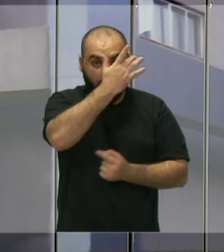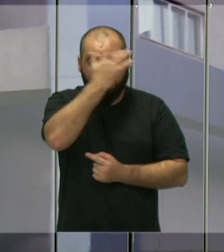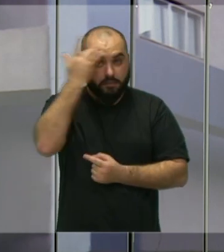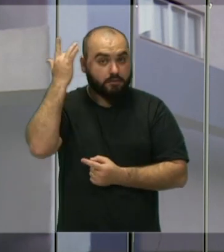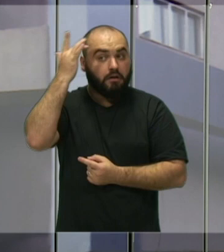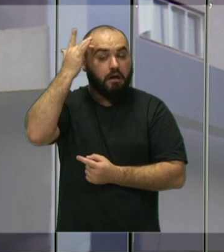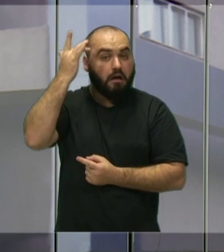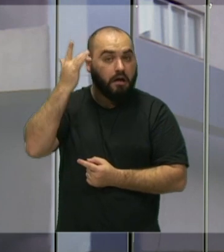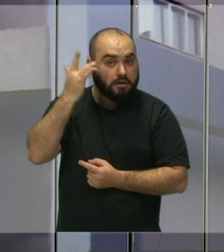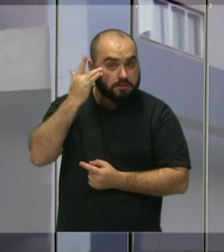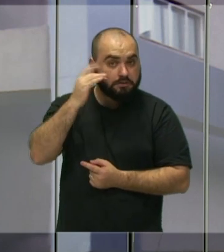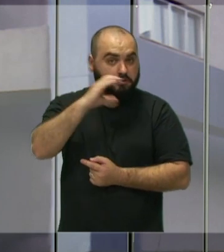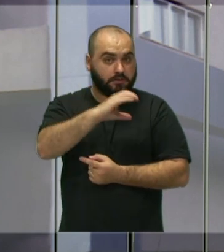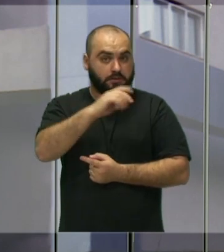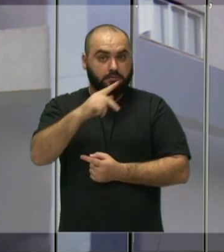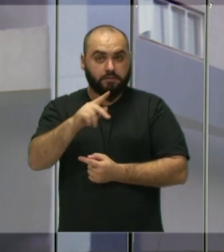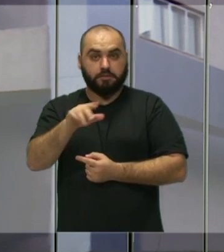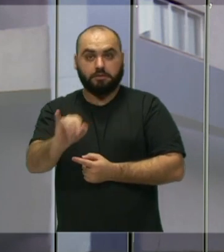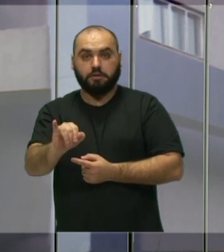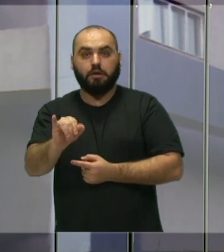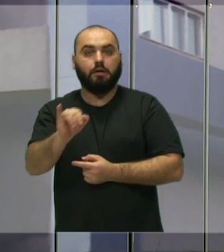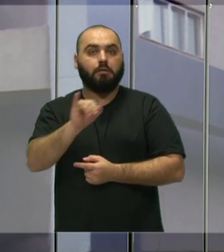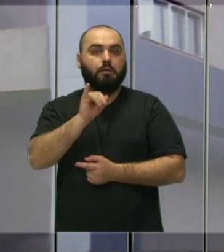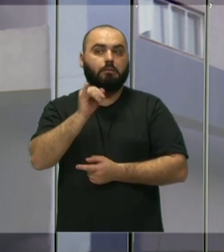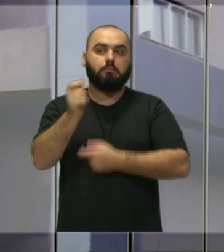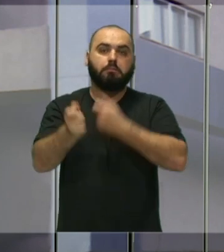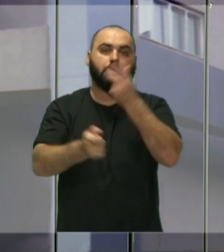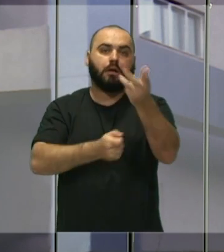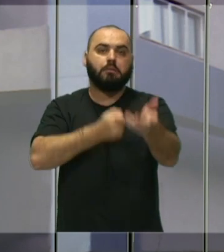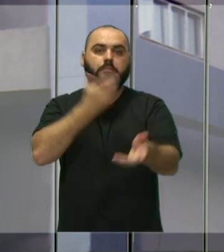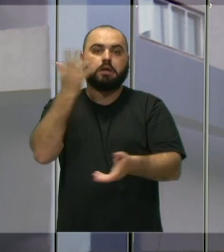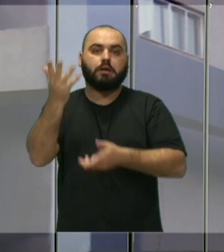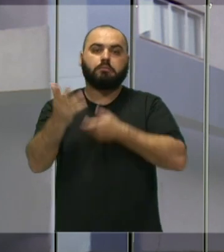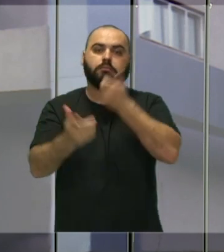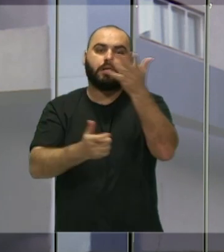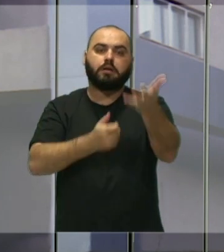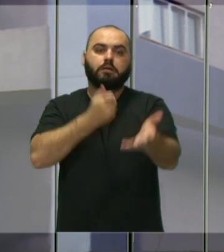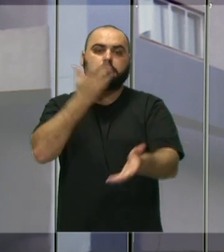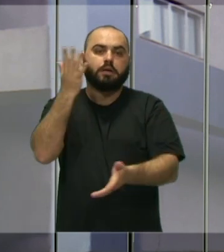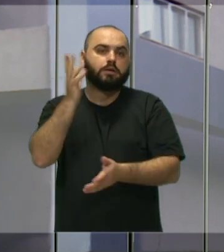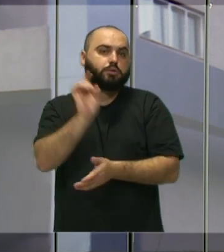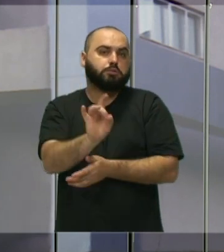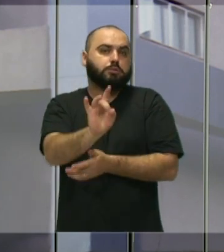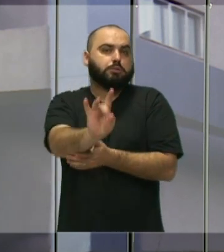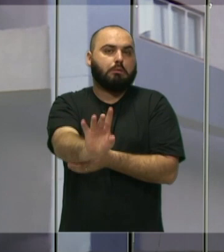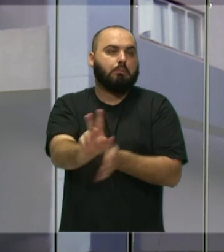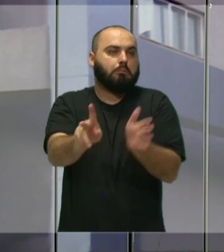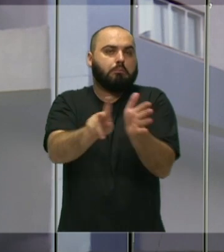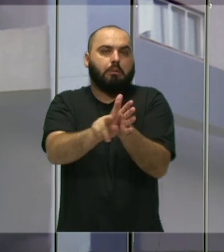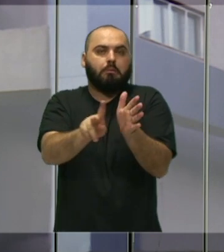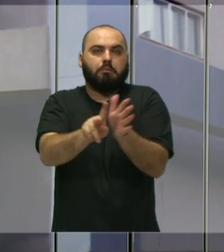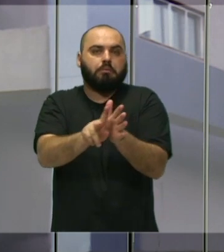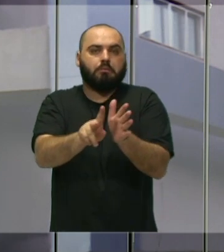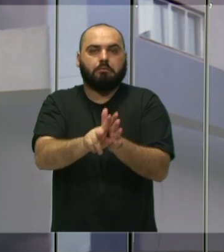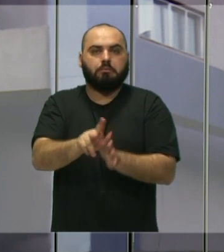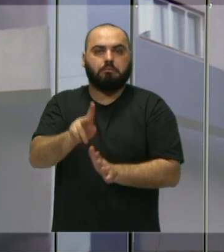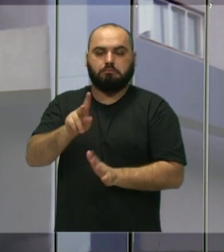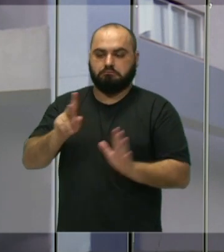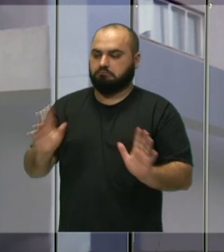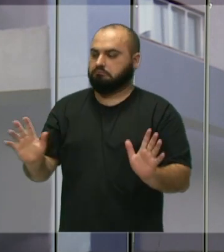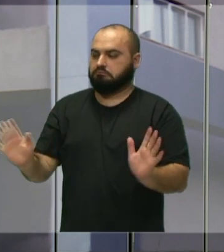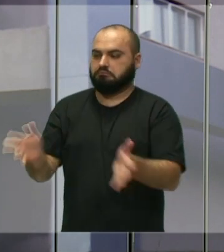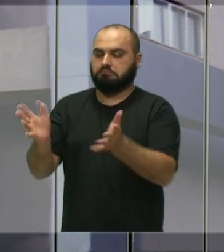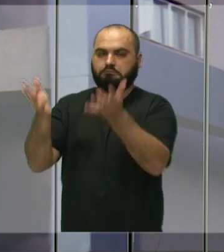CPI está um blá blá blá e que a CPI está servindo apenas de palanque, a CPI já